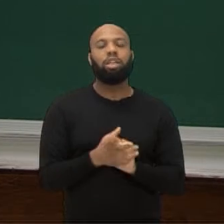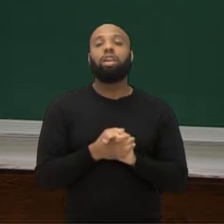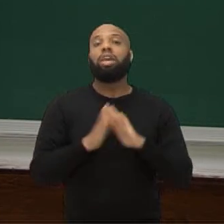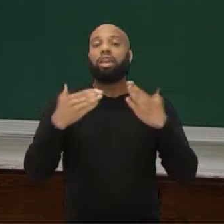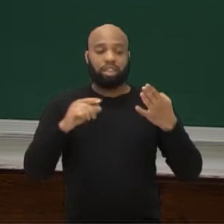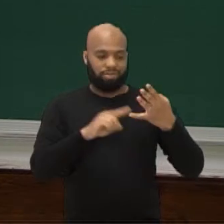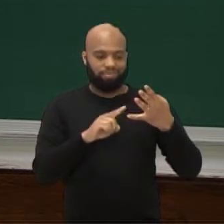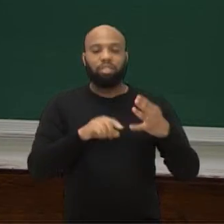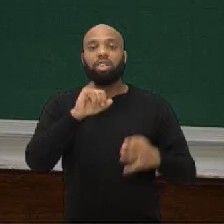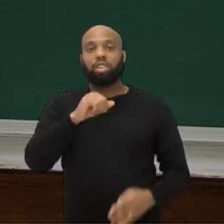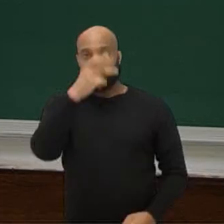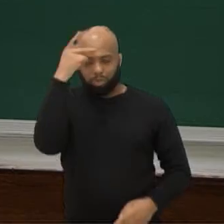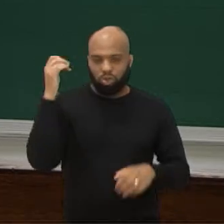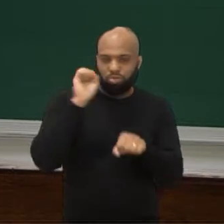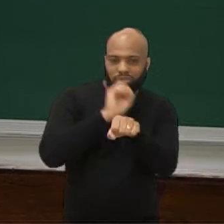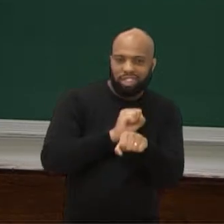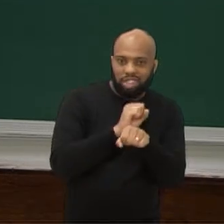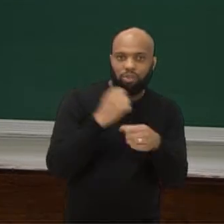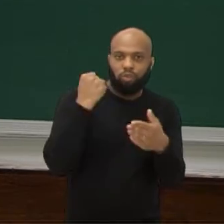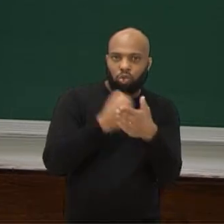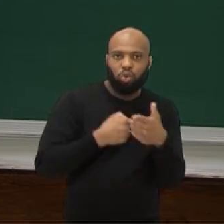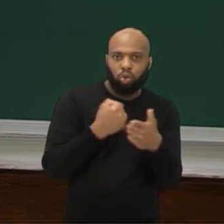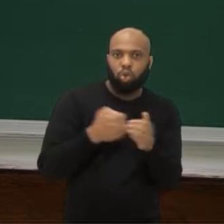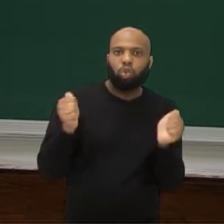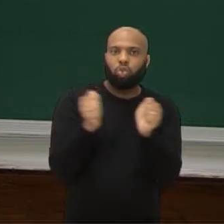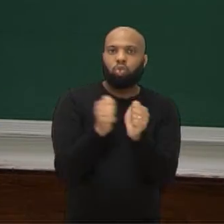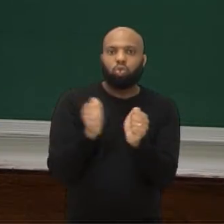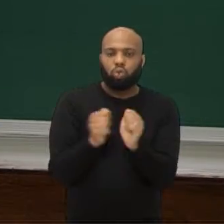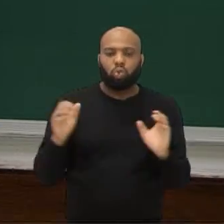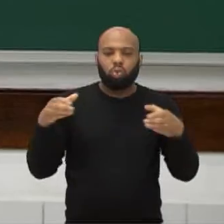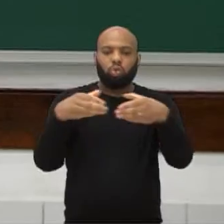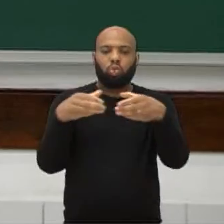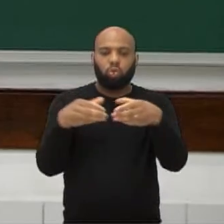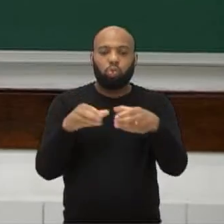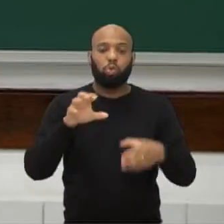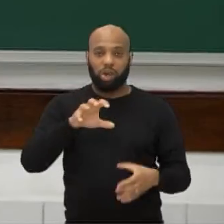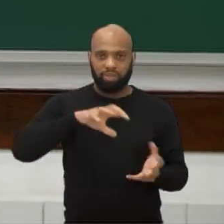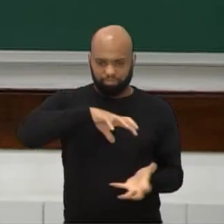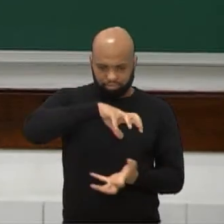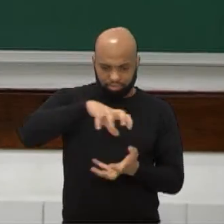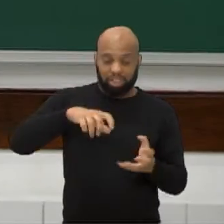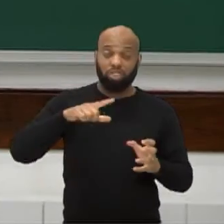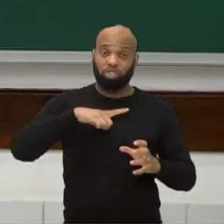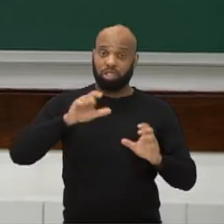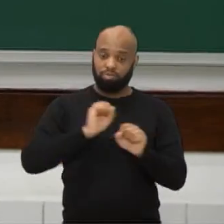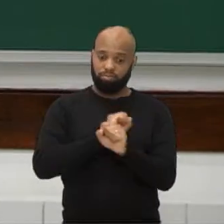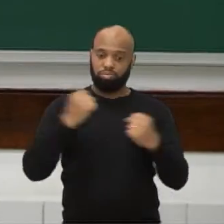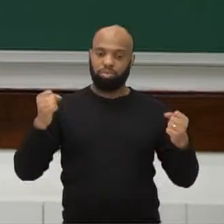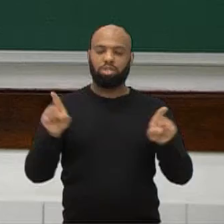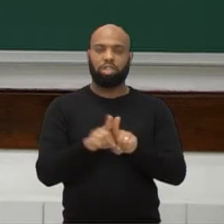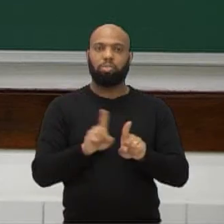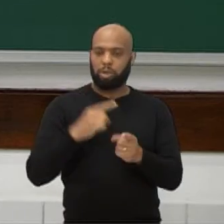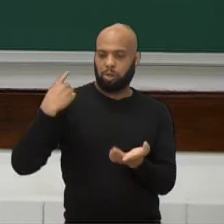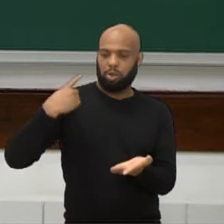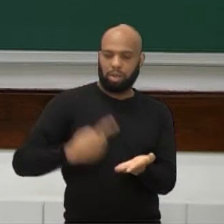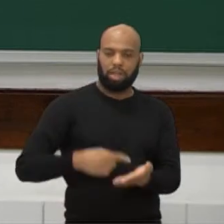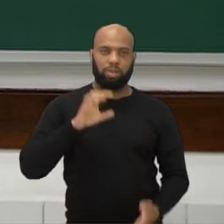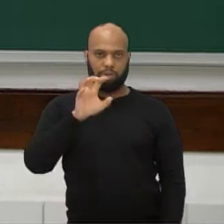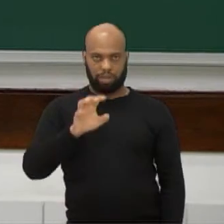aqueles escravos que lutaram junto com os farrapos seriam libertos de acordo com esse